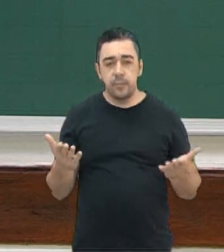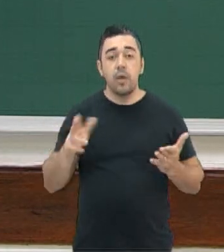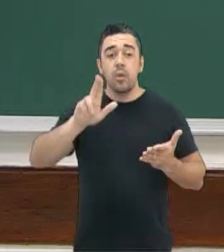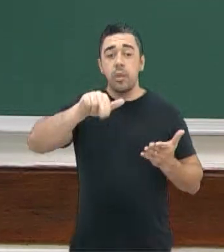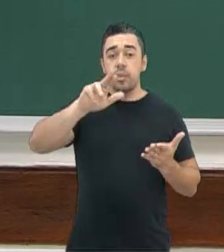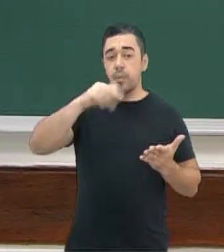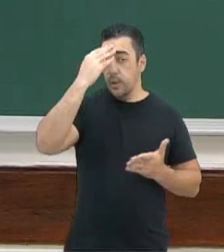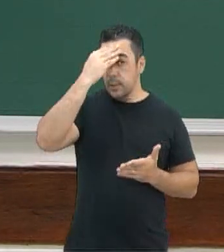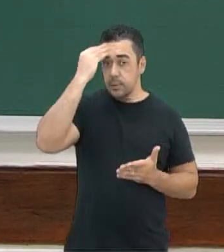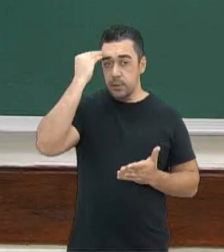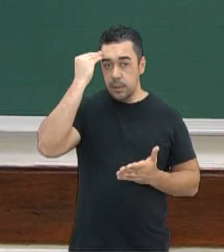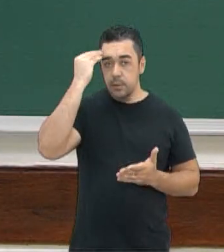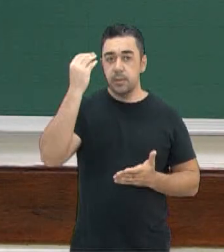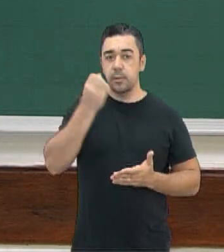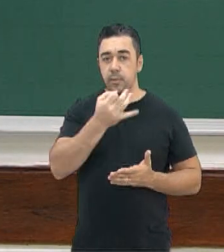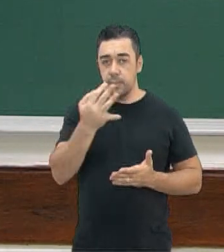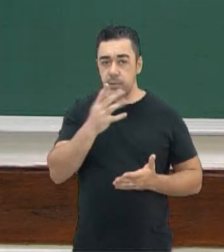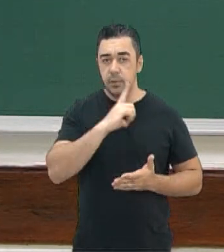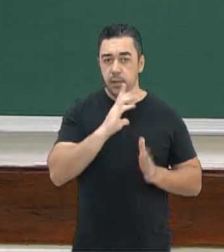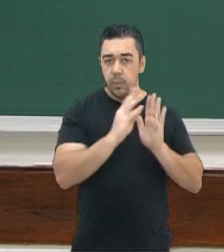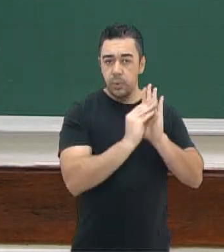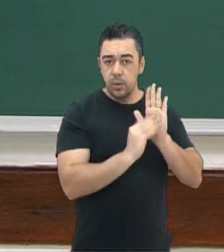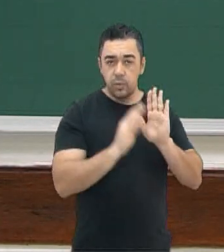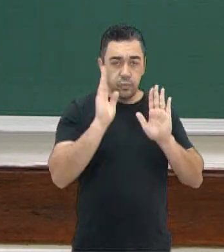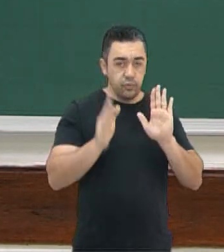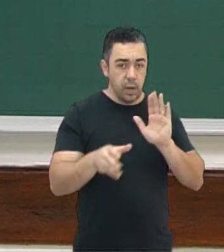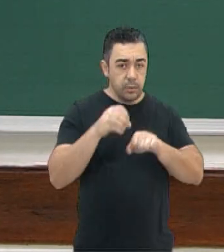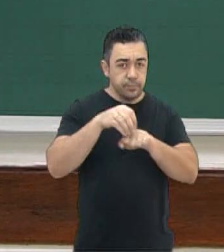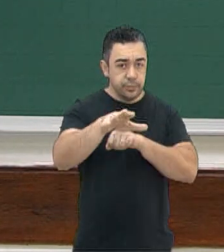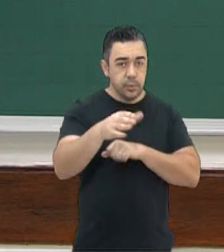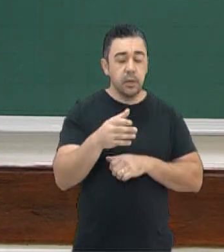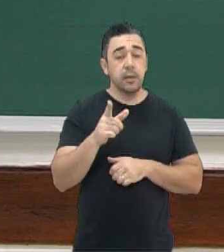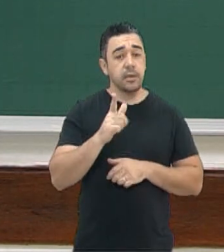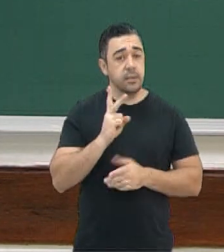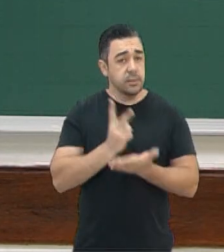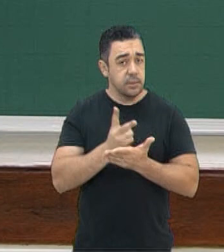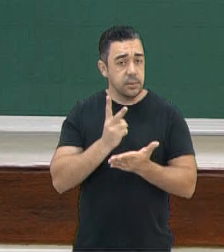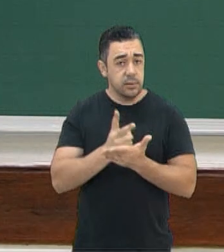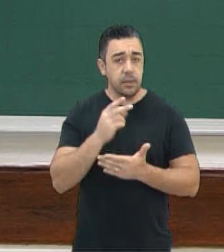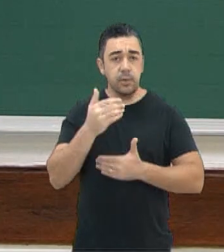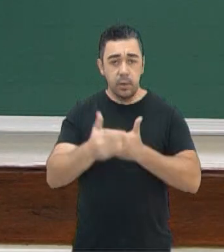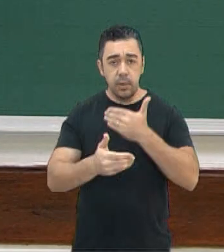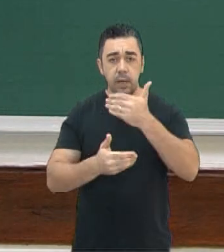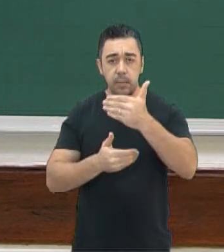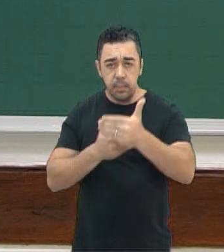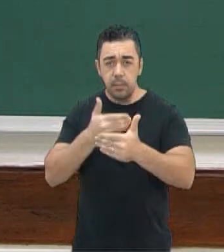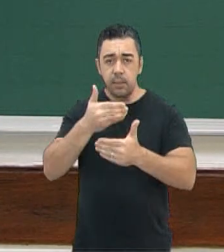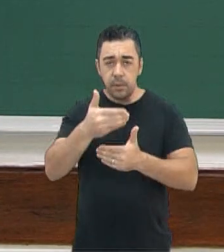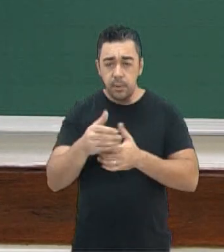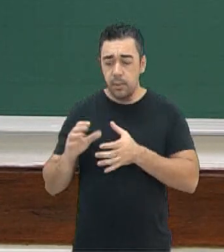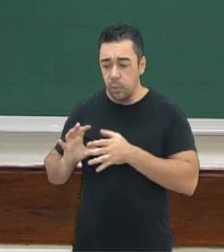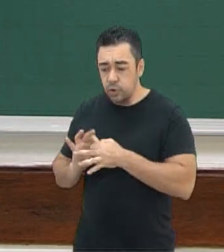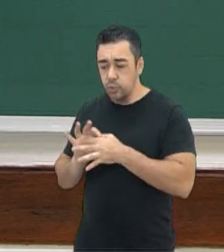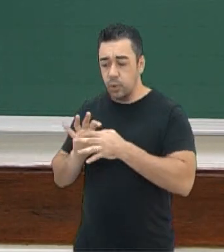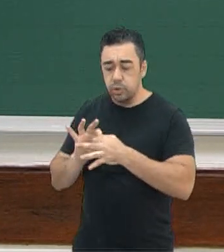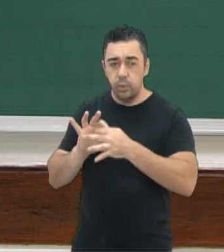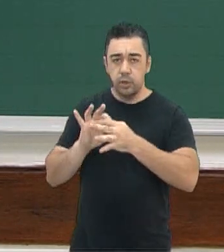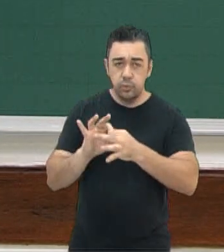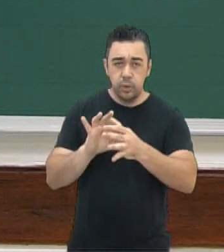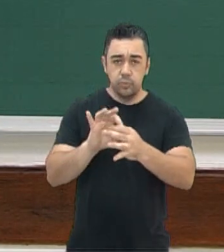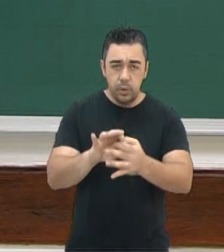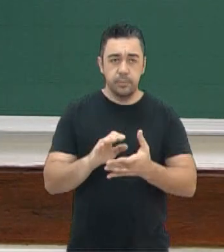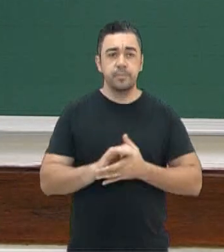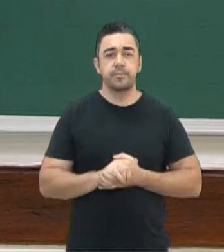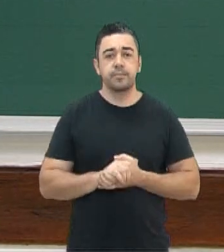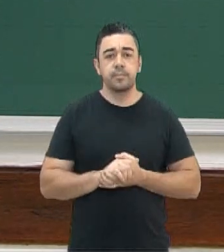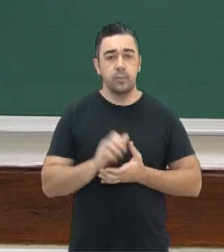vai esquecer o conteúdo que foi passado. Um sempre vai continuar com o outro, sempre vai dar uma base para o outro,